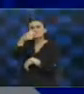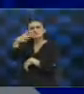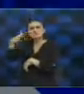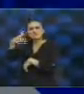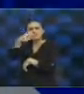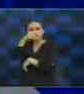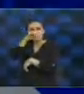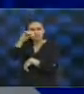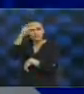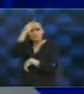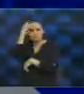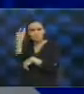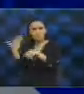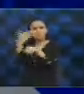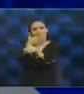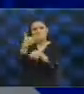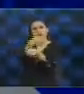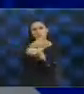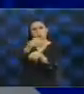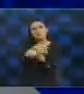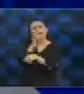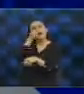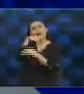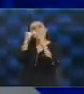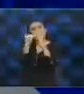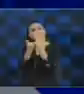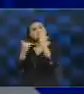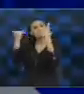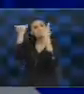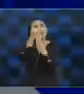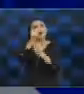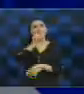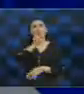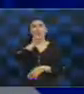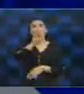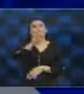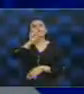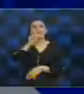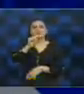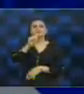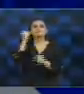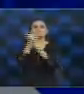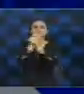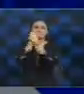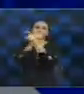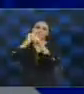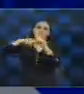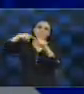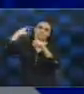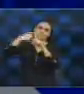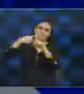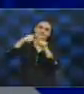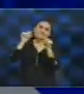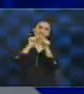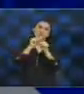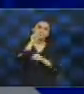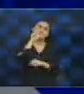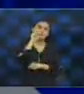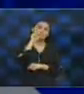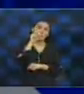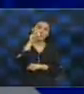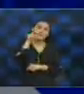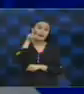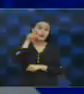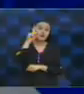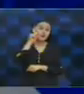complemento e é uma elevação acima das UBS. Nós investimos muito mais do que a Constituição manda. Fizemos 51 obras